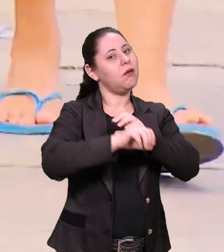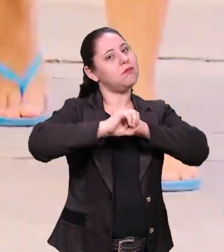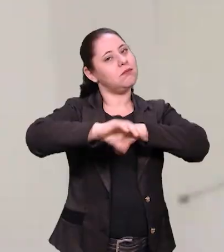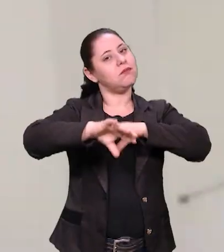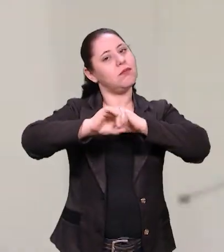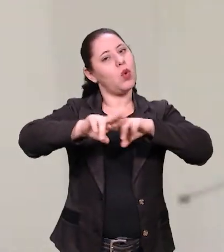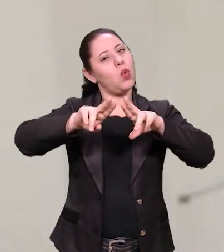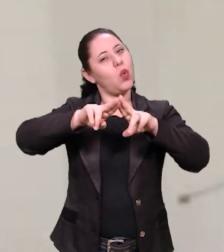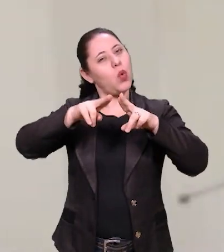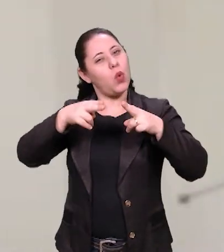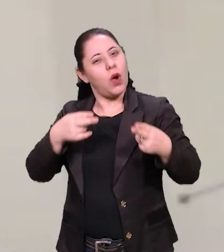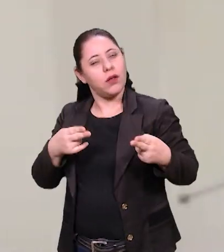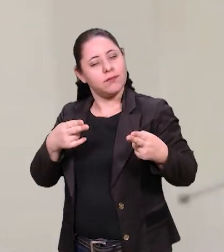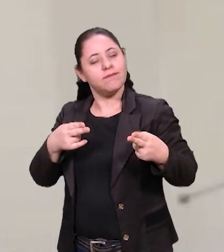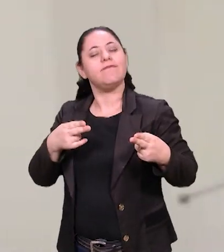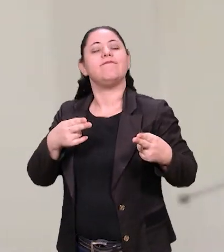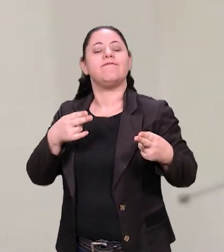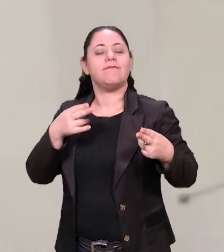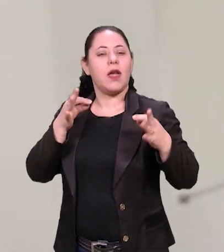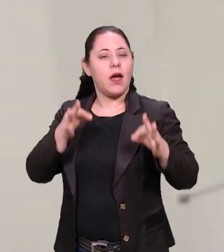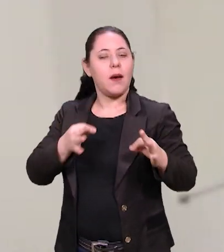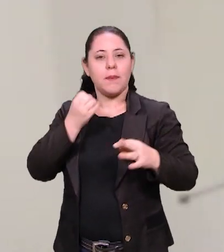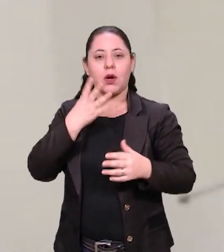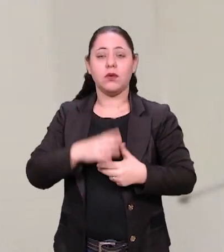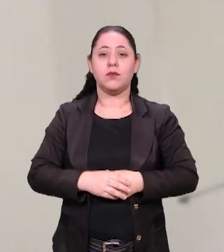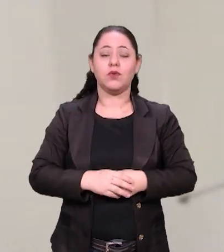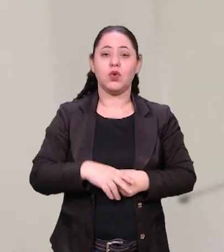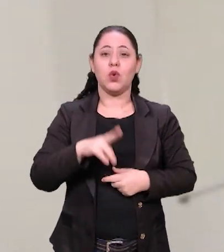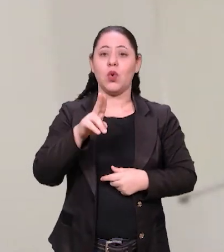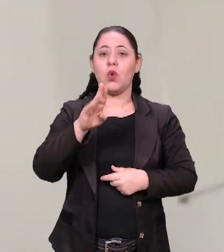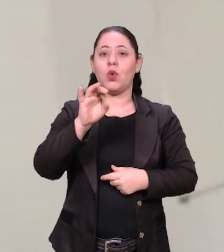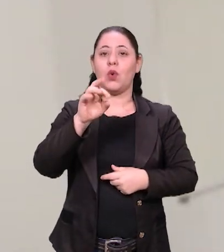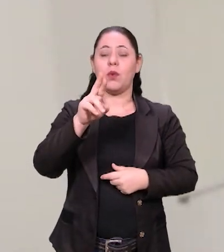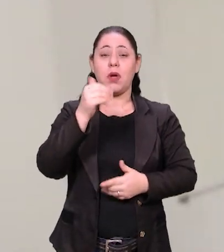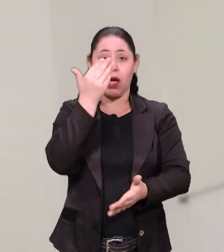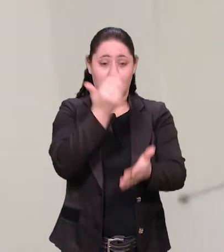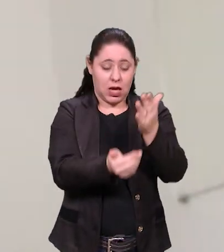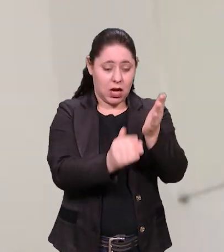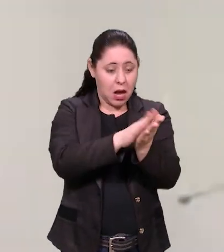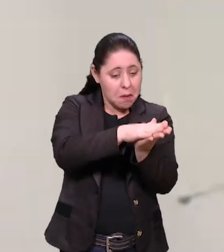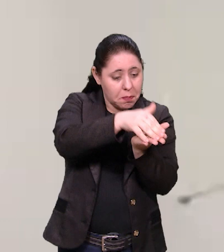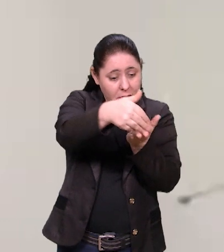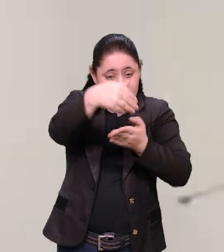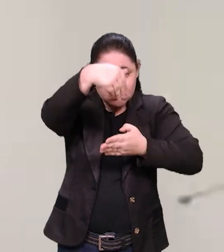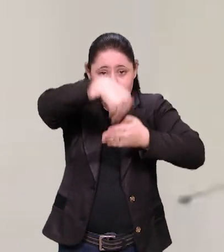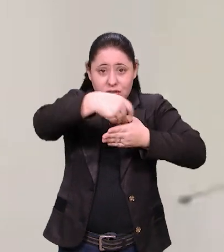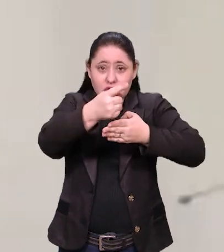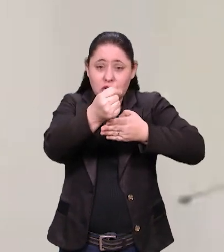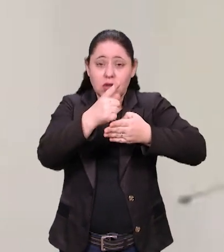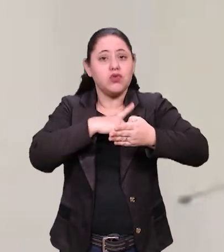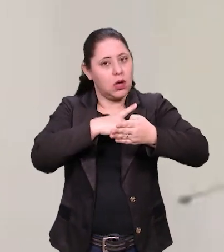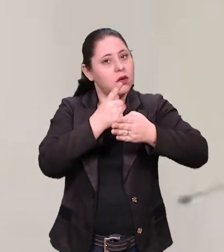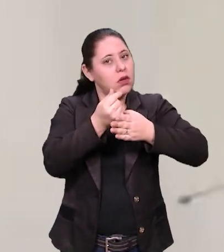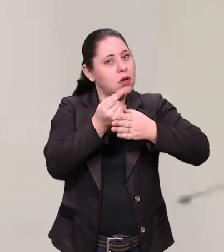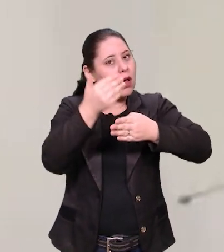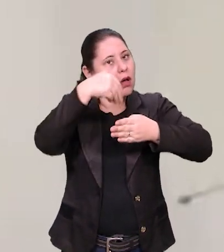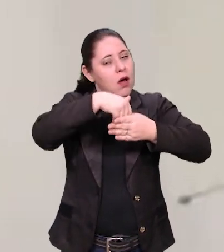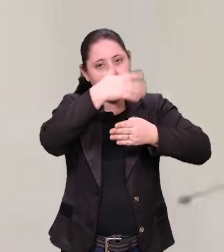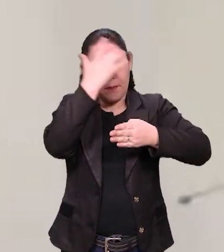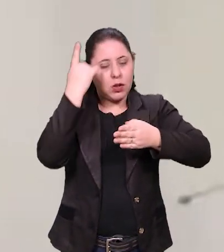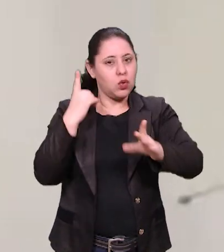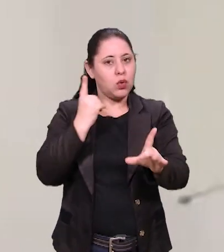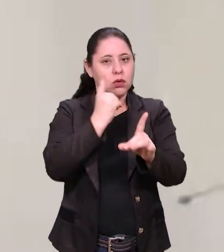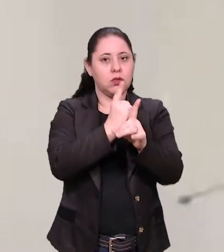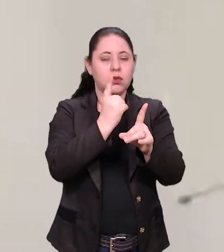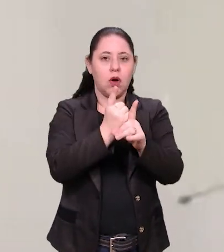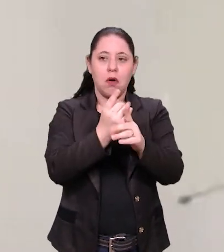compensa. Esse no Uber caiu a minha carteira e eu também tinha um dinheiro e a pessoa que achou devolveu com